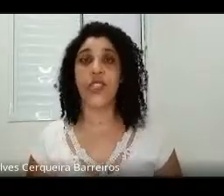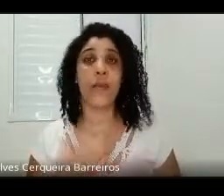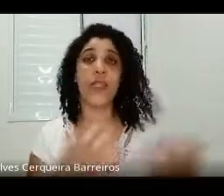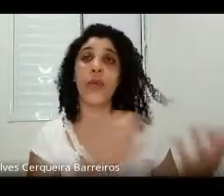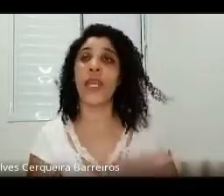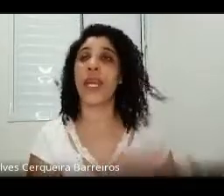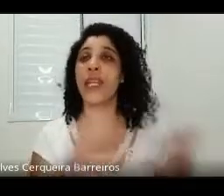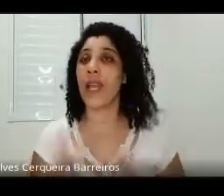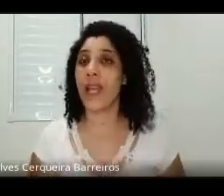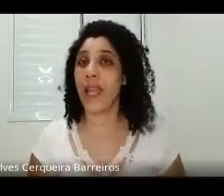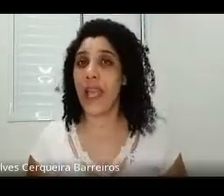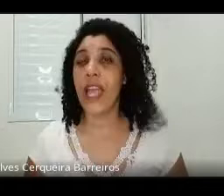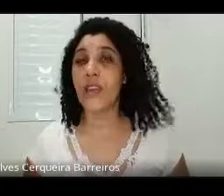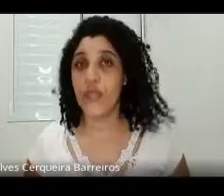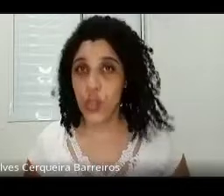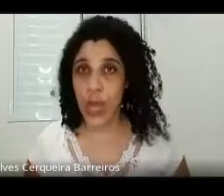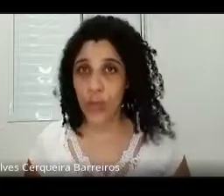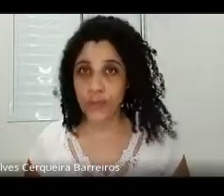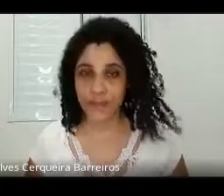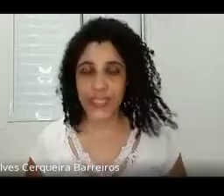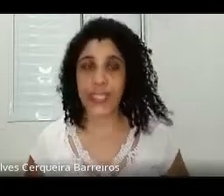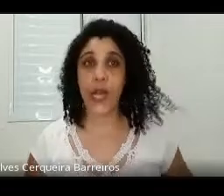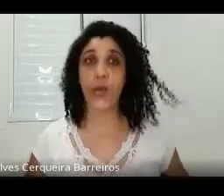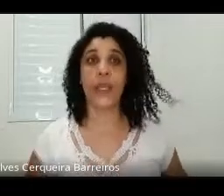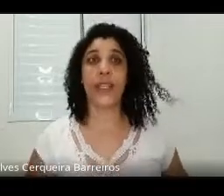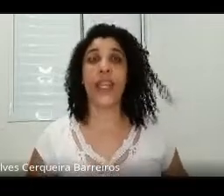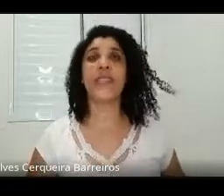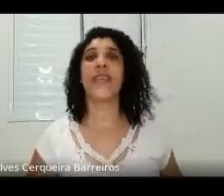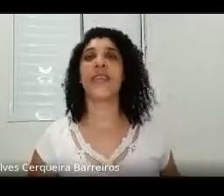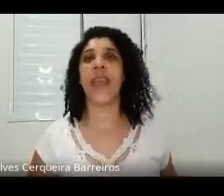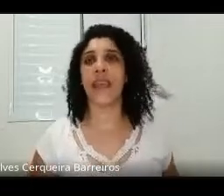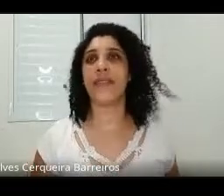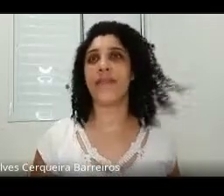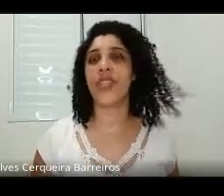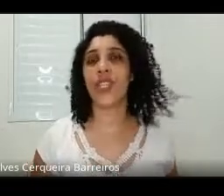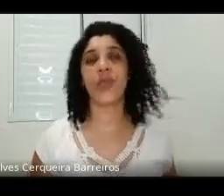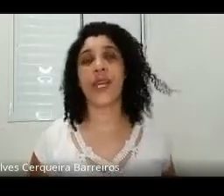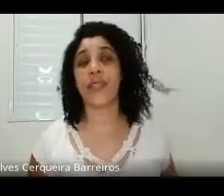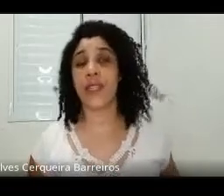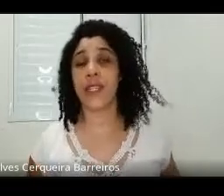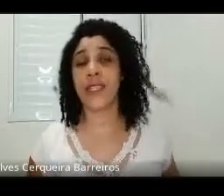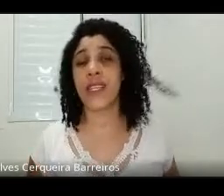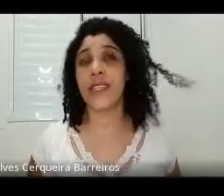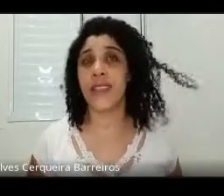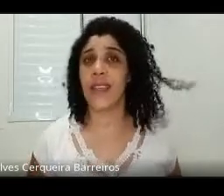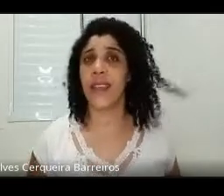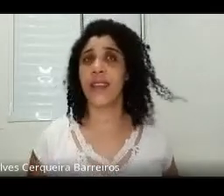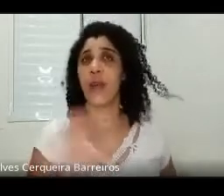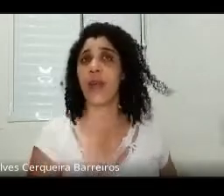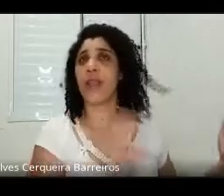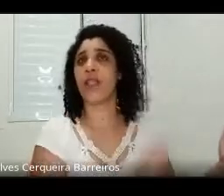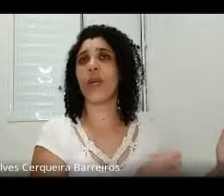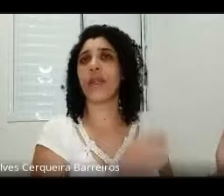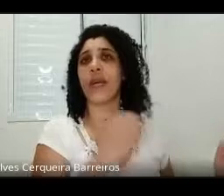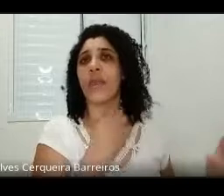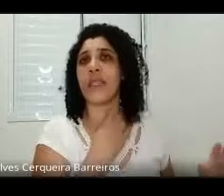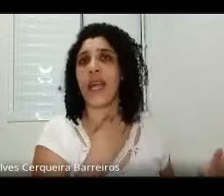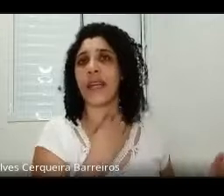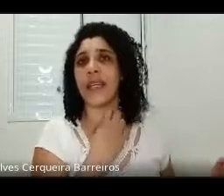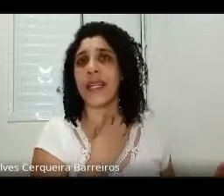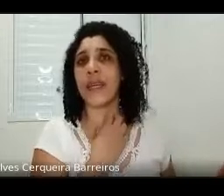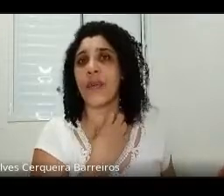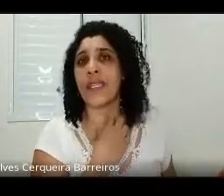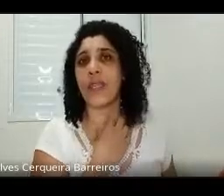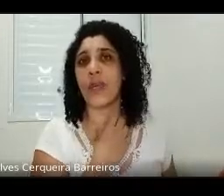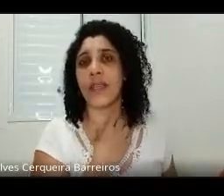dizer assim, justamente porque a língua ela é visual. Então, tem-se a ideia de que, no caso da língua de sinais, não é uma língua